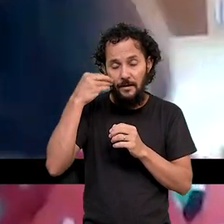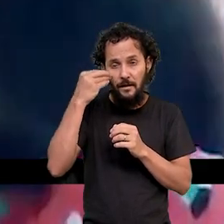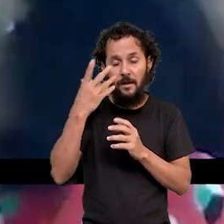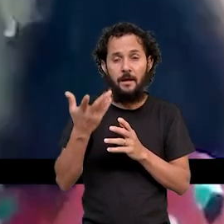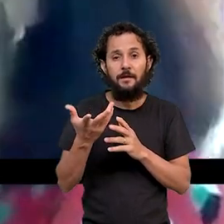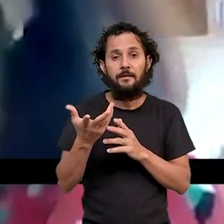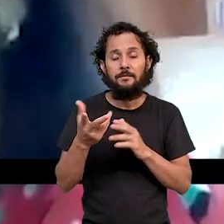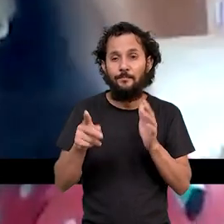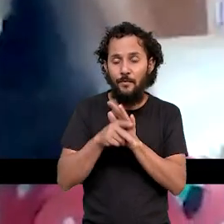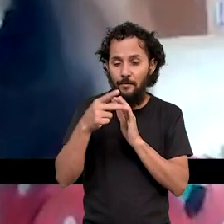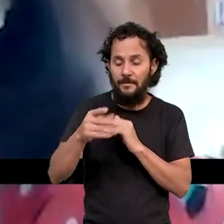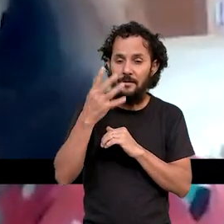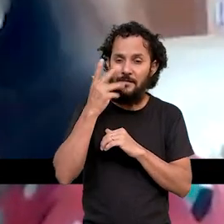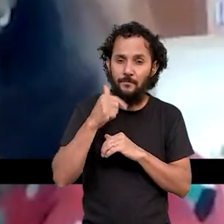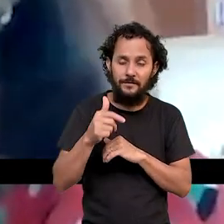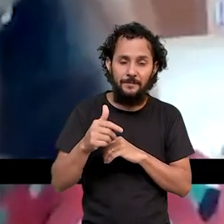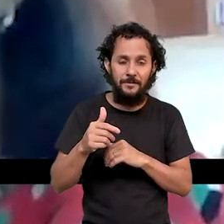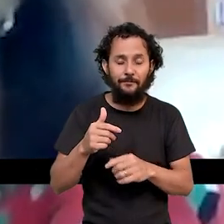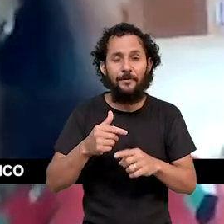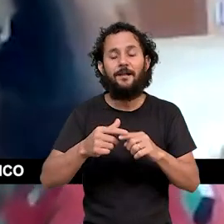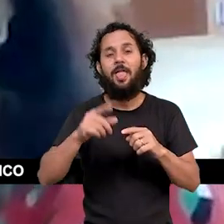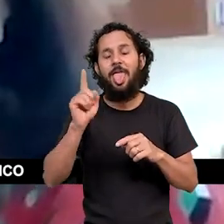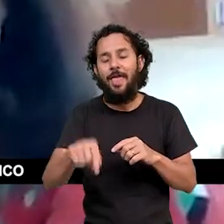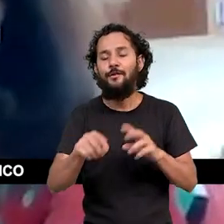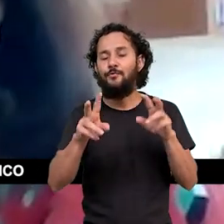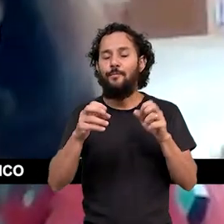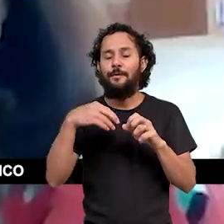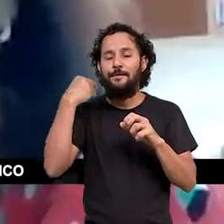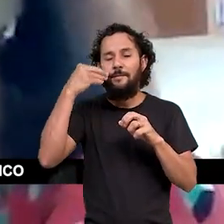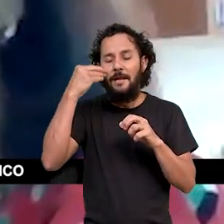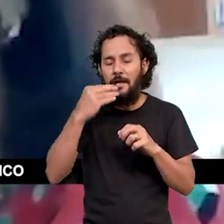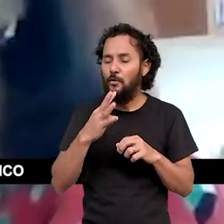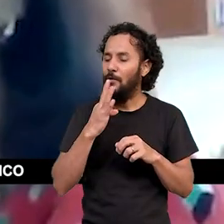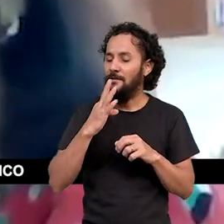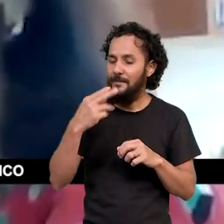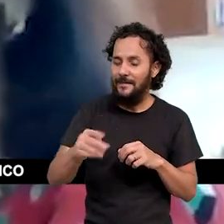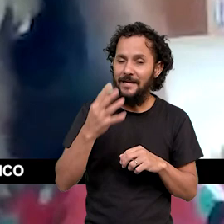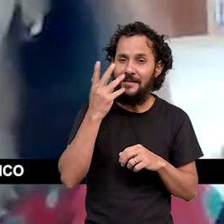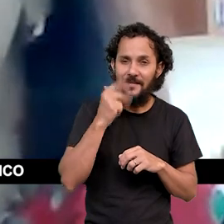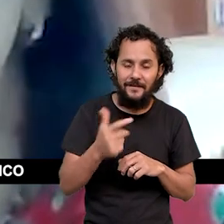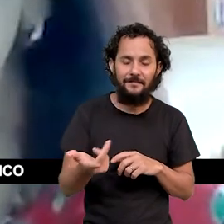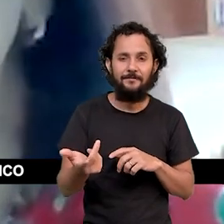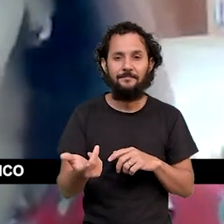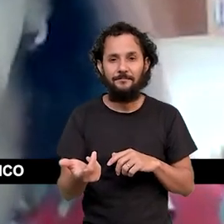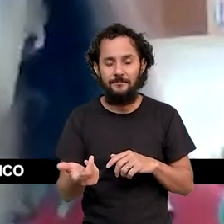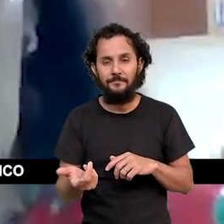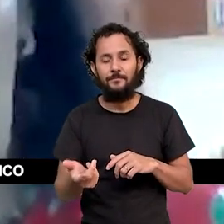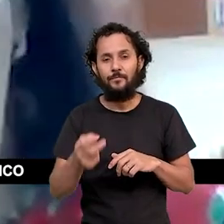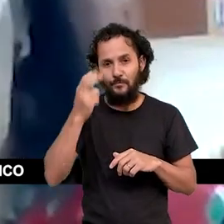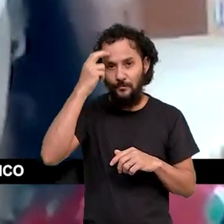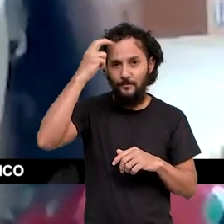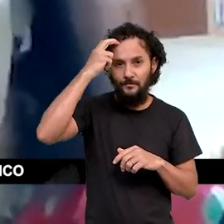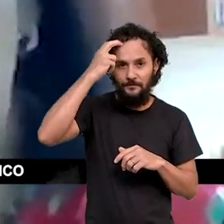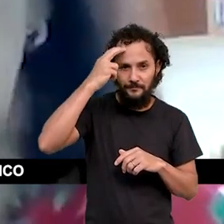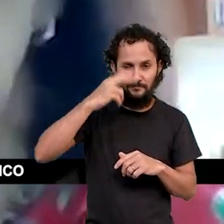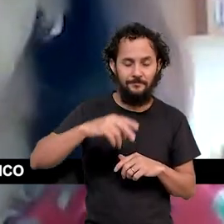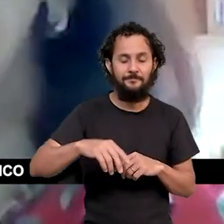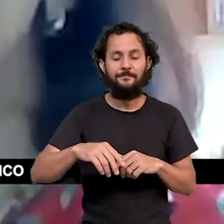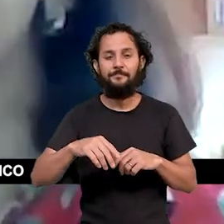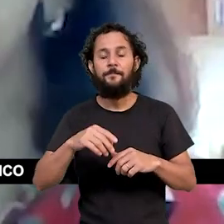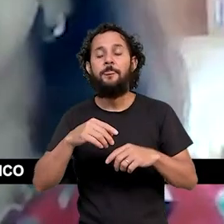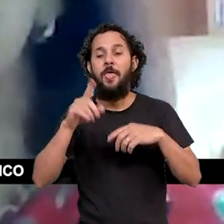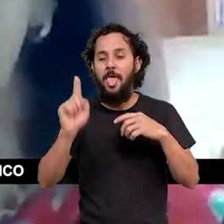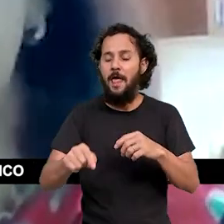experiências das crianças articuladas aos conhecimentos que se encontram no patrimônio cultural,